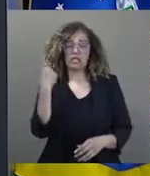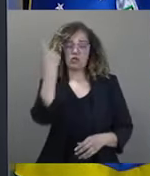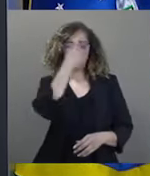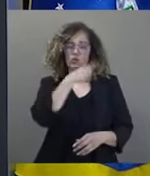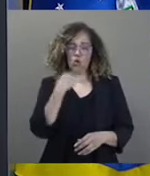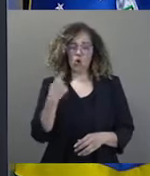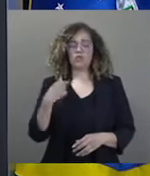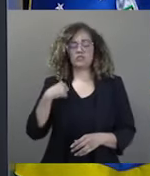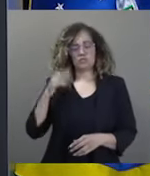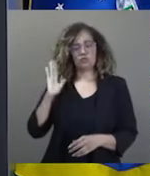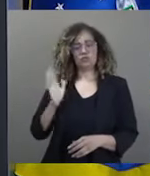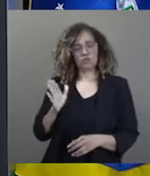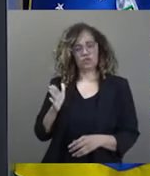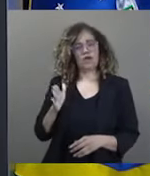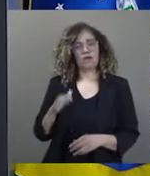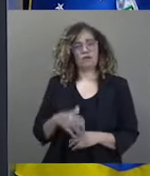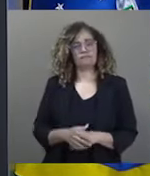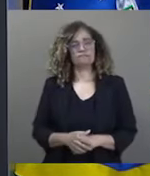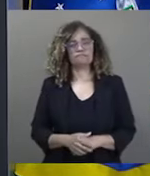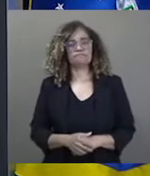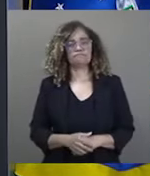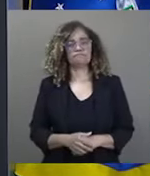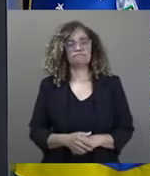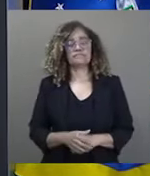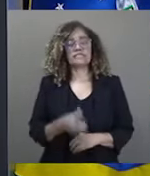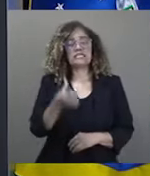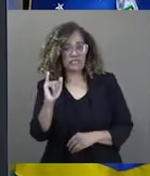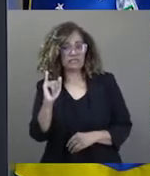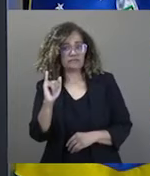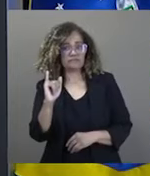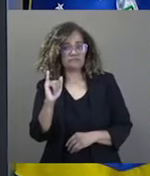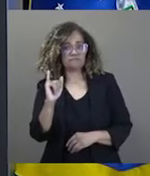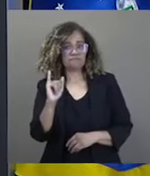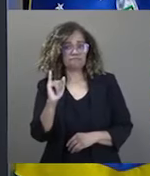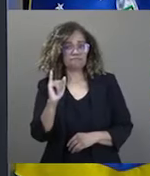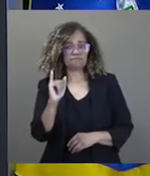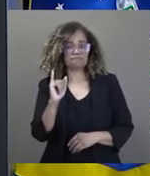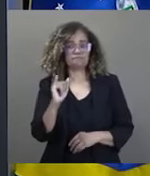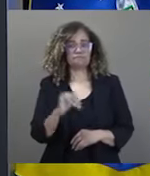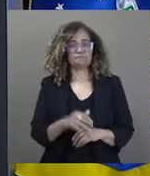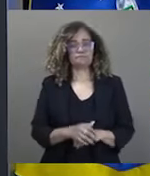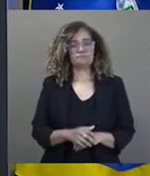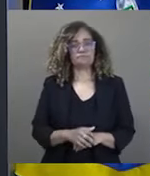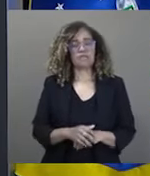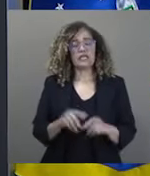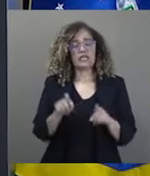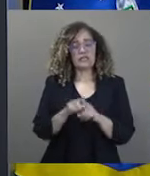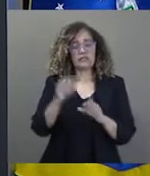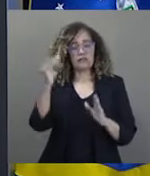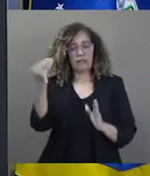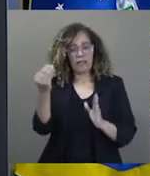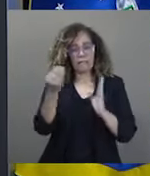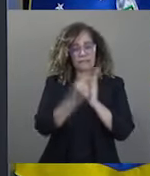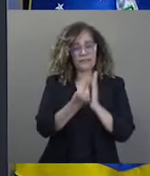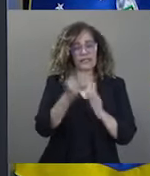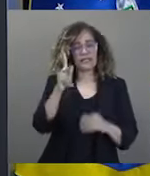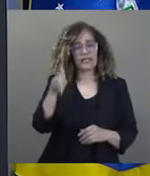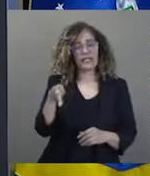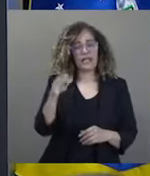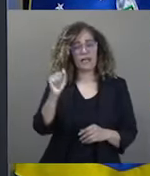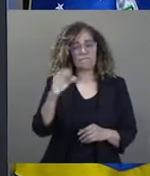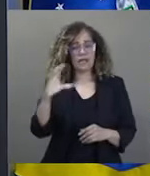comigo estimada em 6 bilhões e inserida no pac o programa de